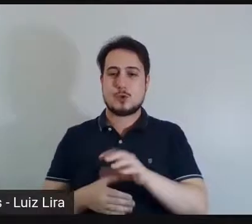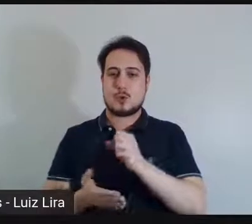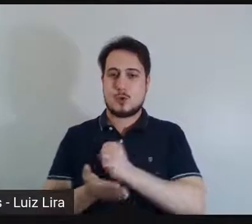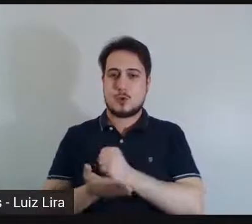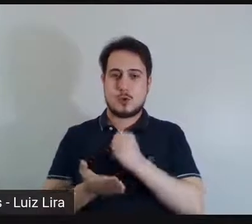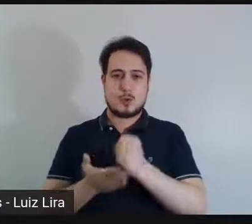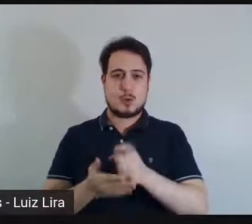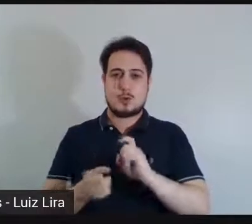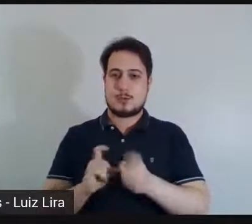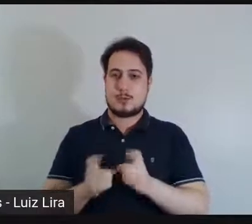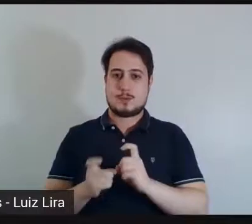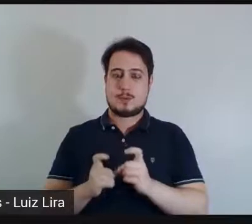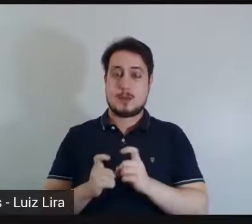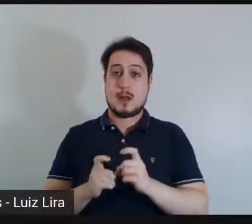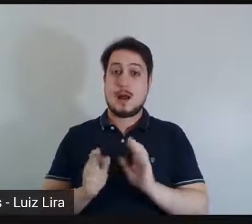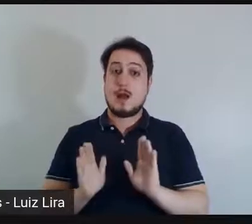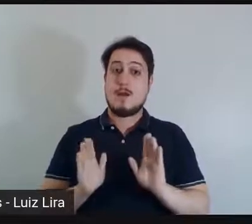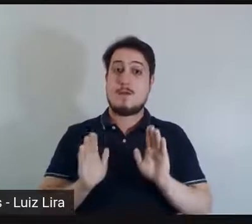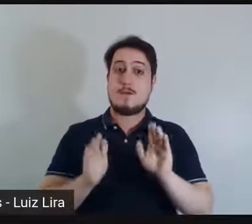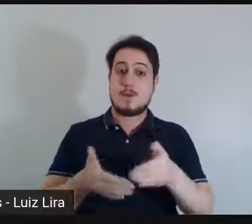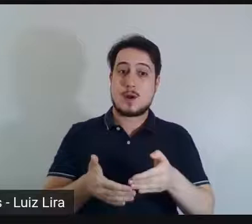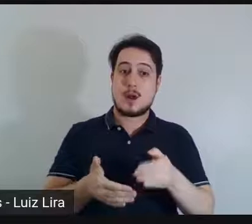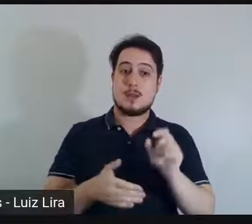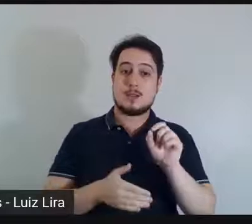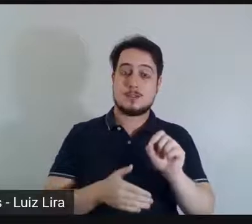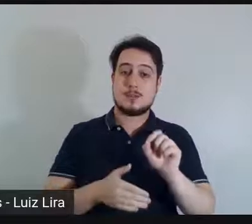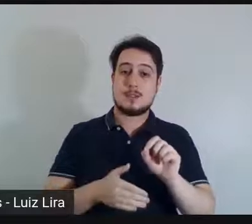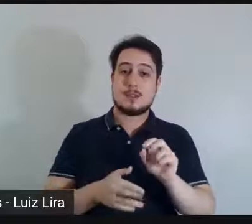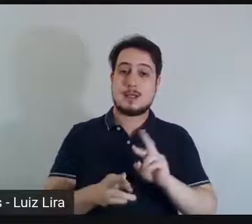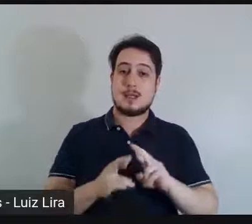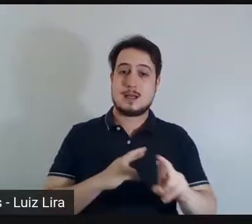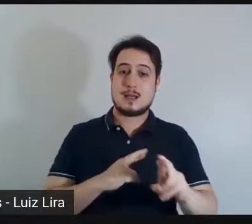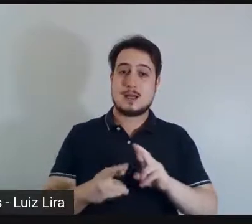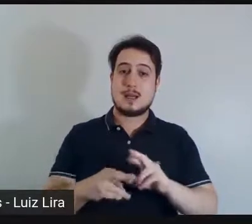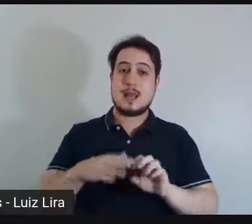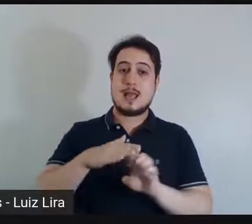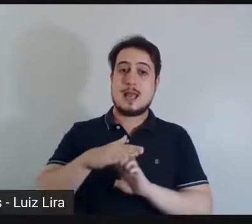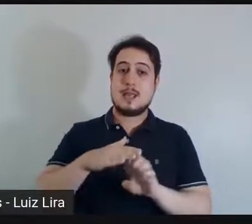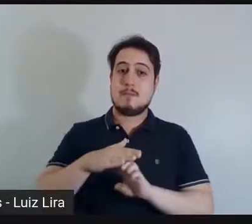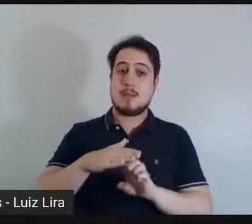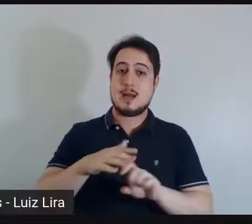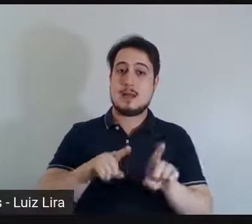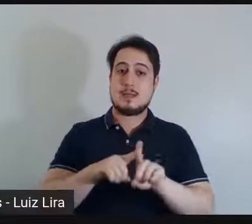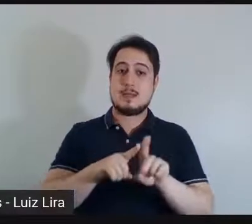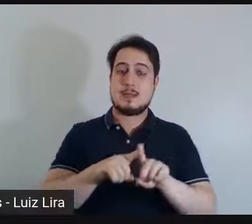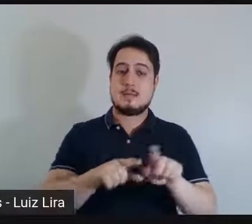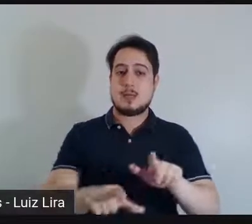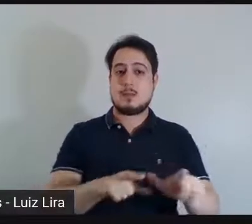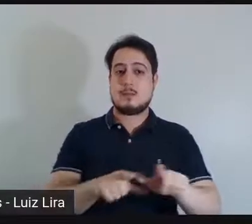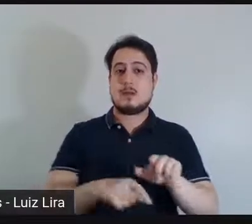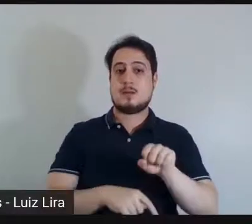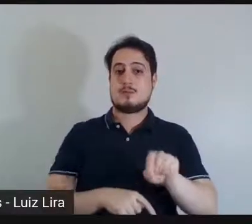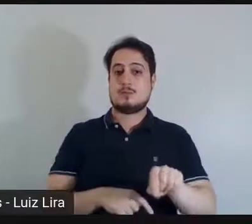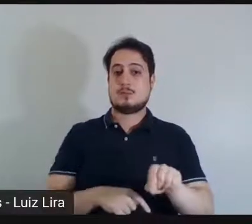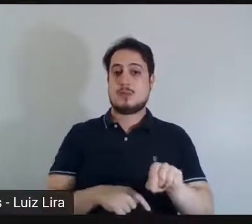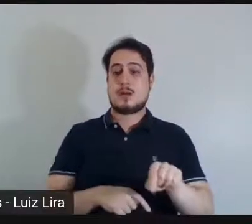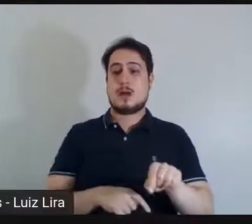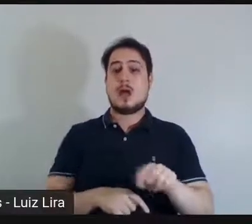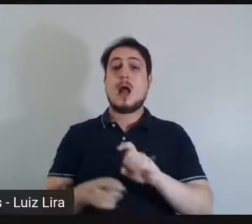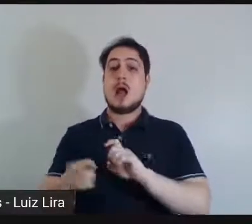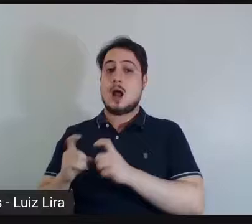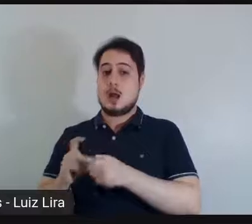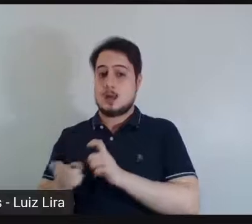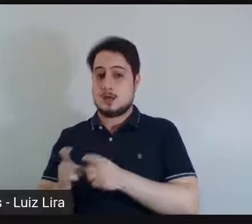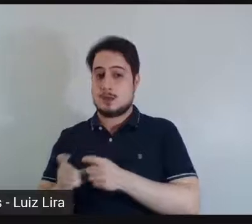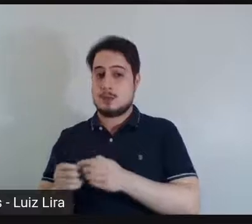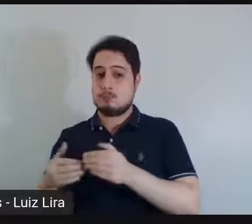administrativos. Elas foram direcionadas à relação empresa e empregado. Sim. Cabendo à administração, a